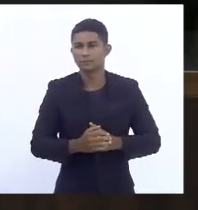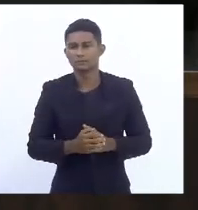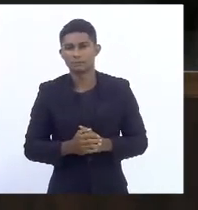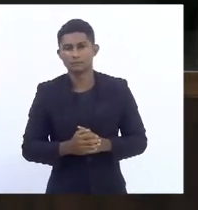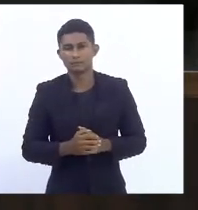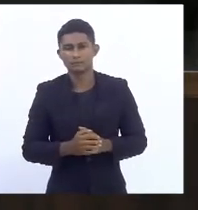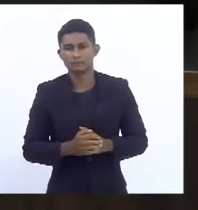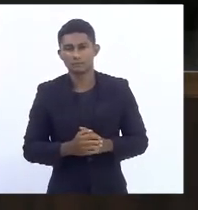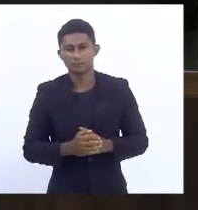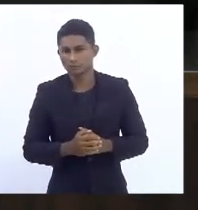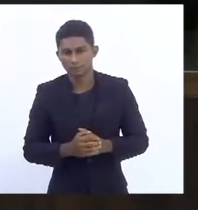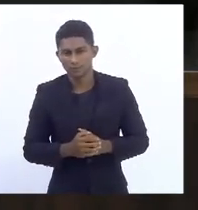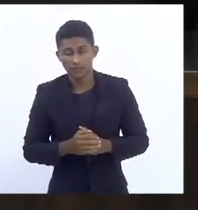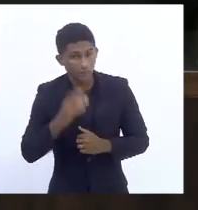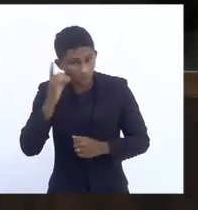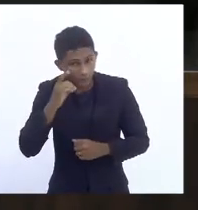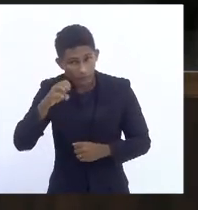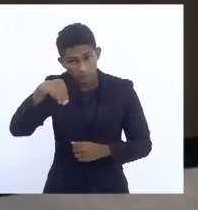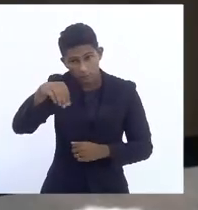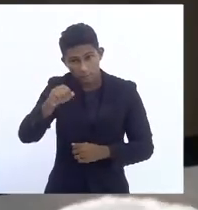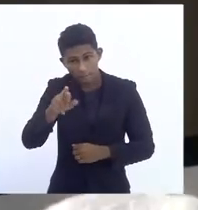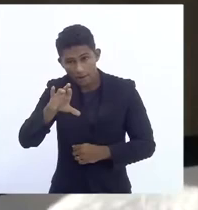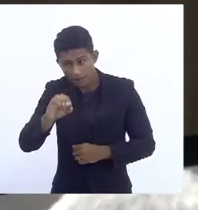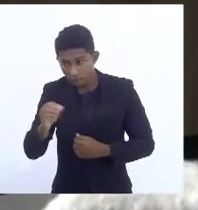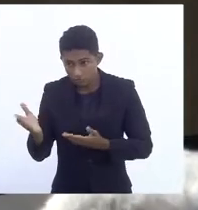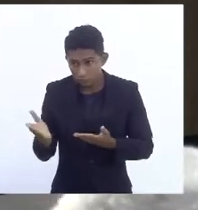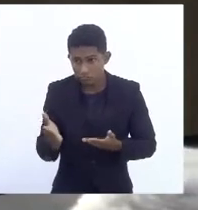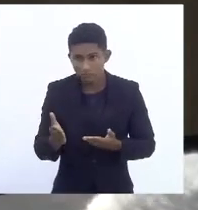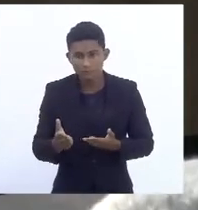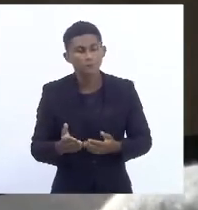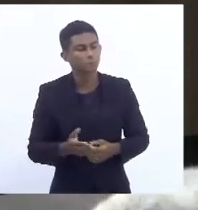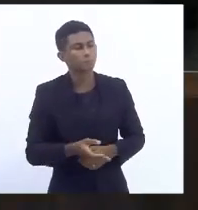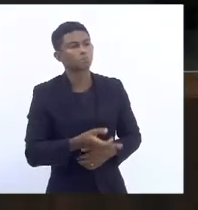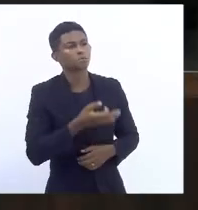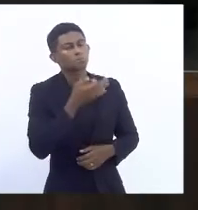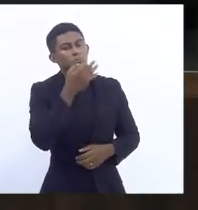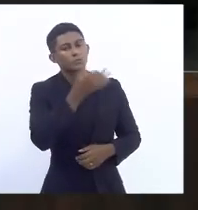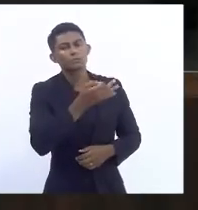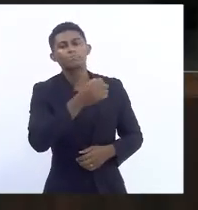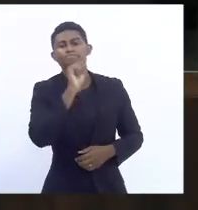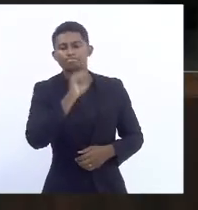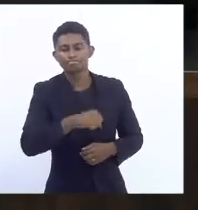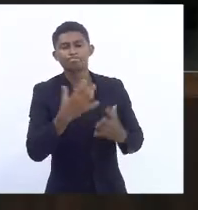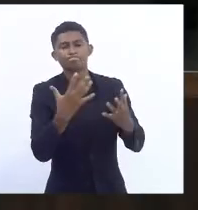Deputado Márcio Pacheco. Parecer favorável, presidente.